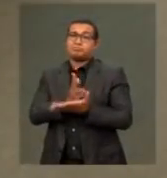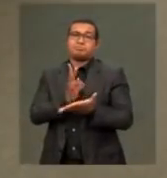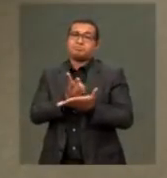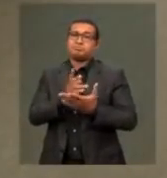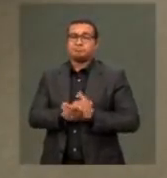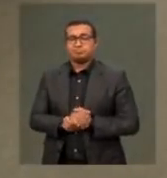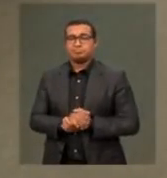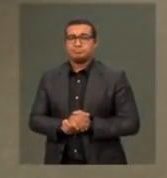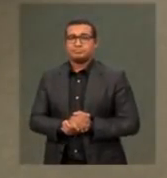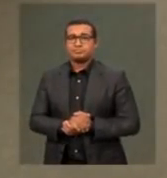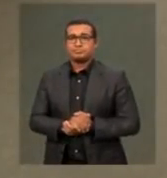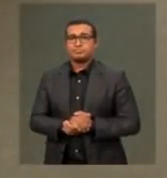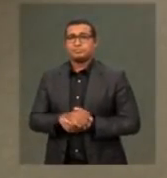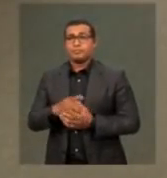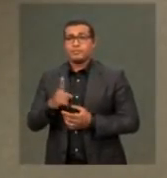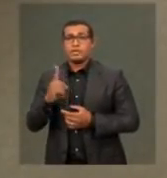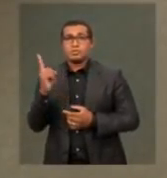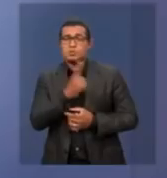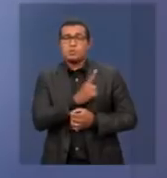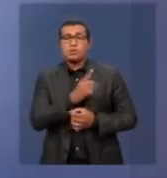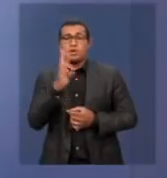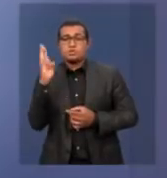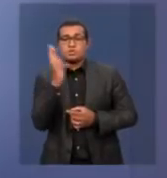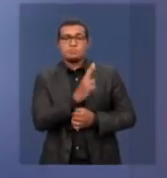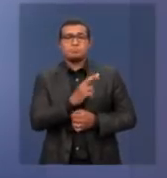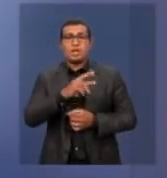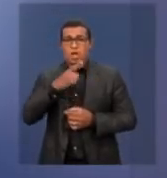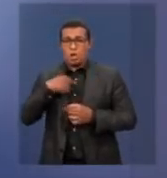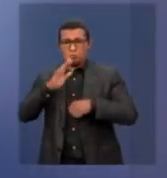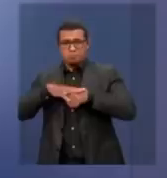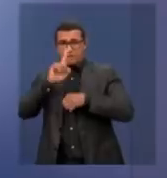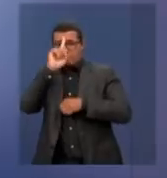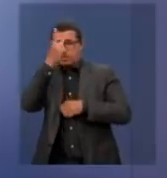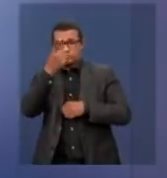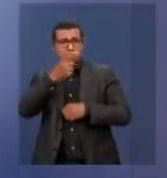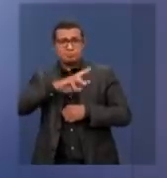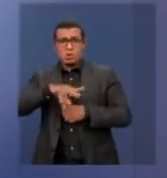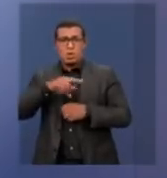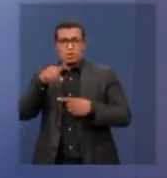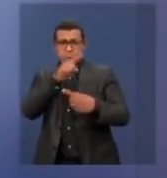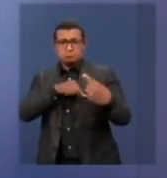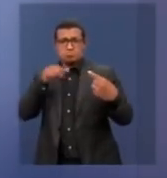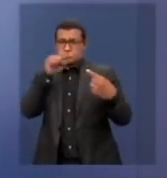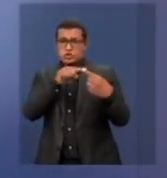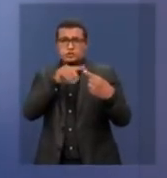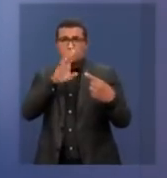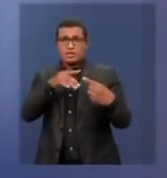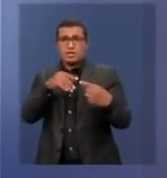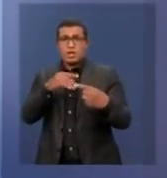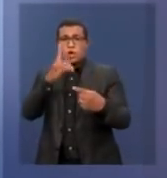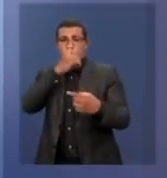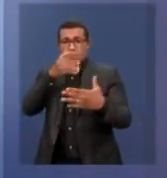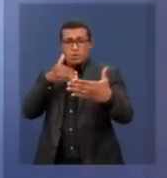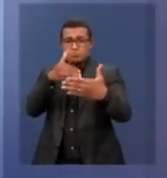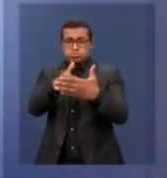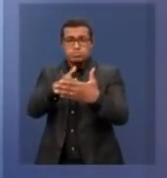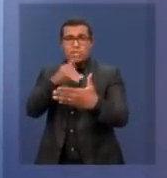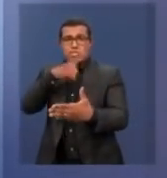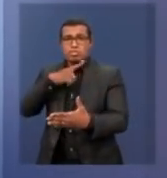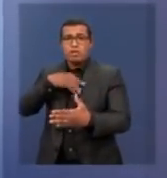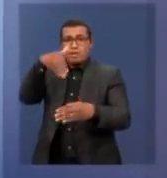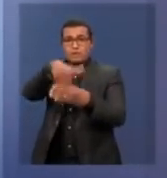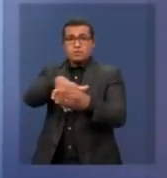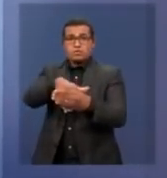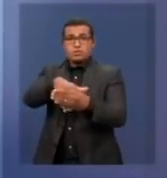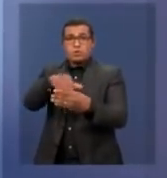não tem nenhuma invenção na minha resposta é minha resposta objetiva não tem eleição do domingo respeito ao eleitor